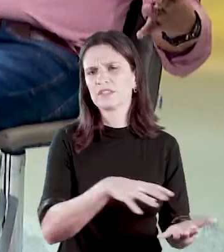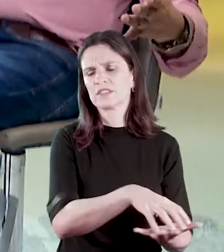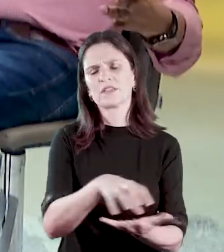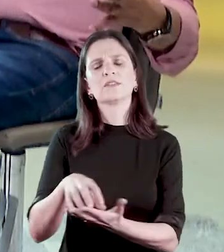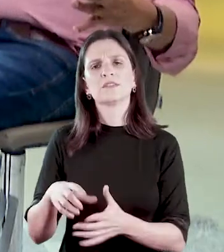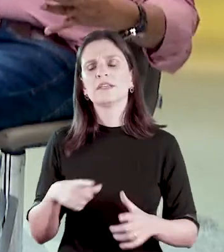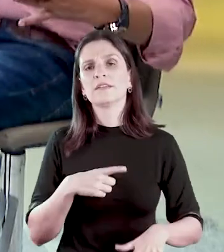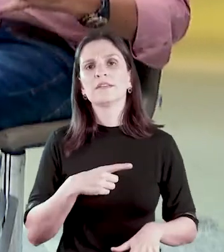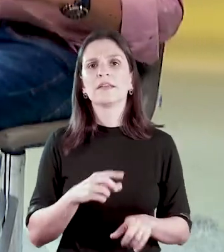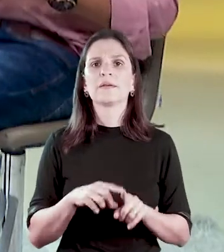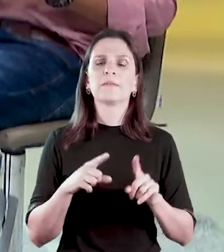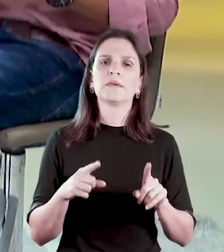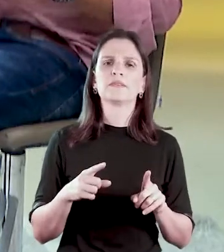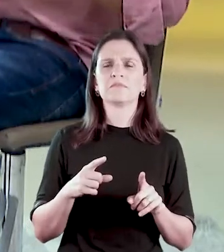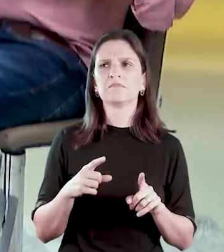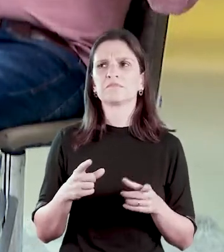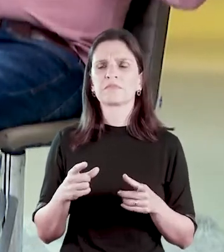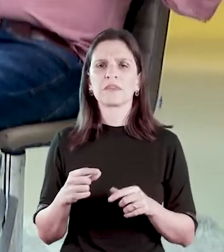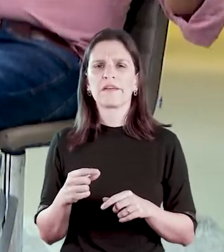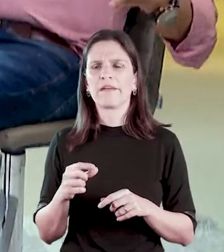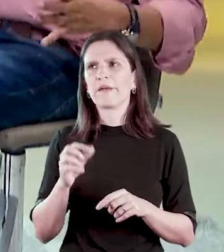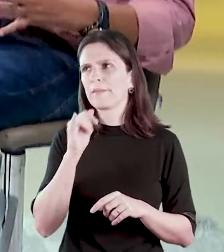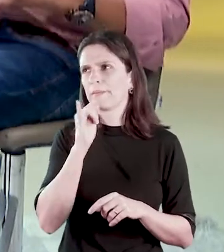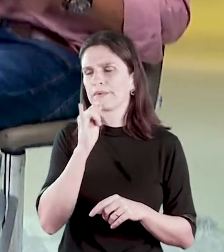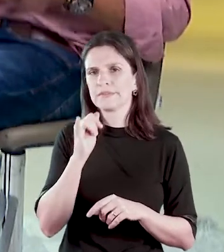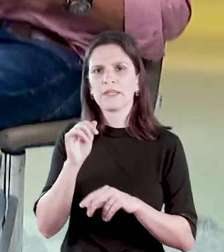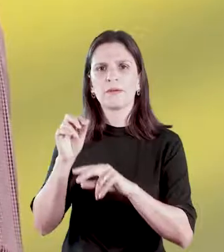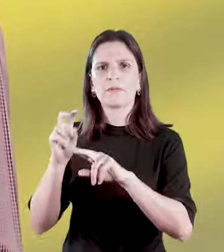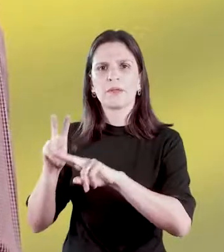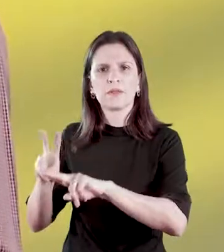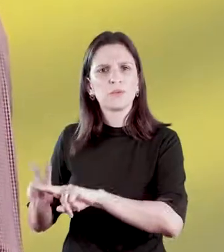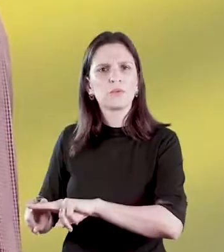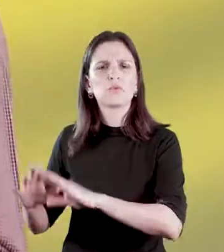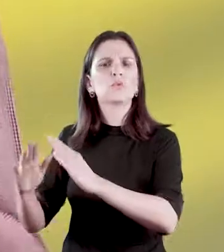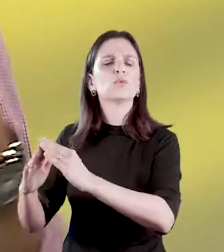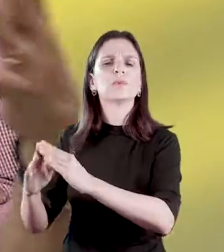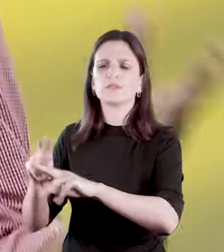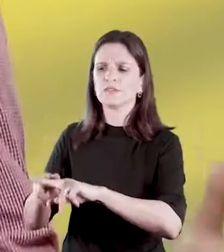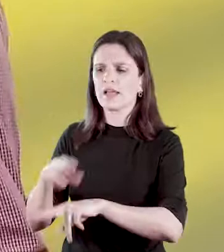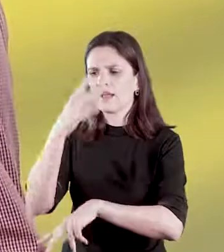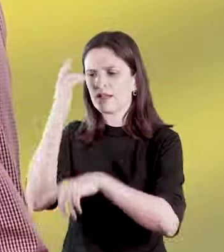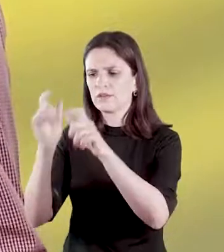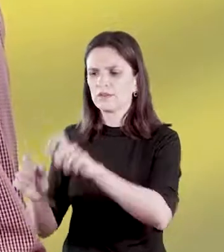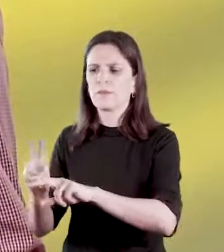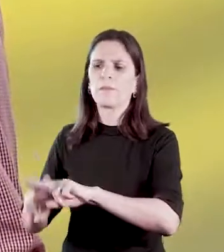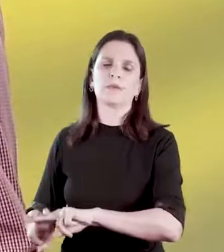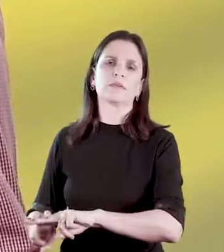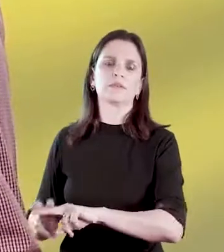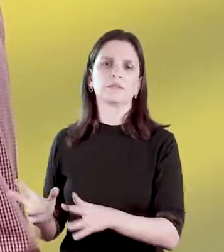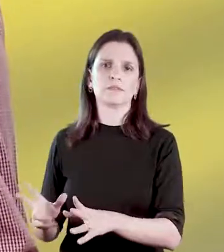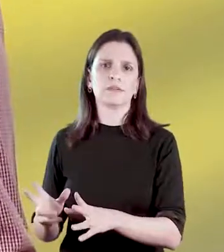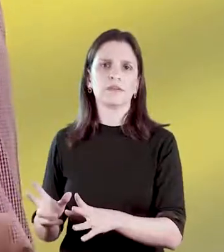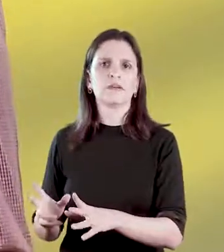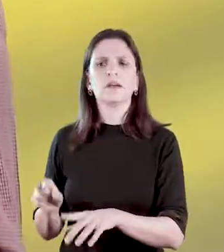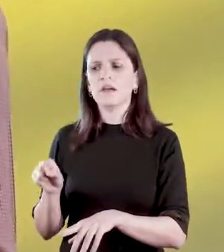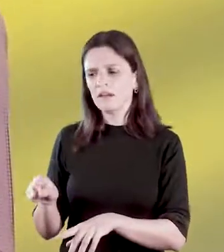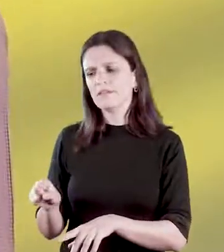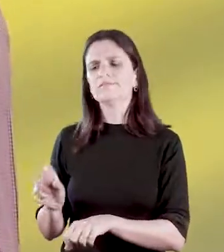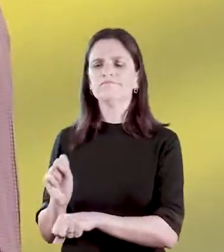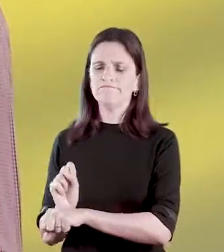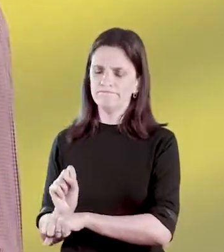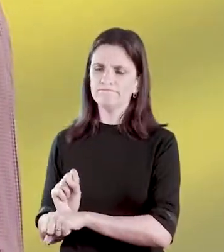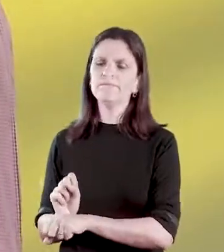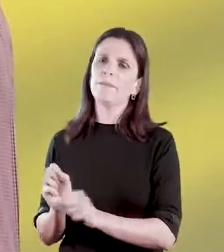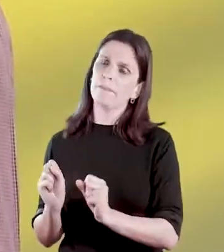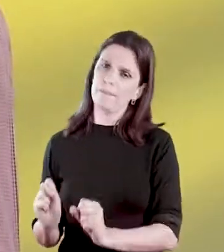desmerecendo outras categorias a gente tá virar vamos vacinar lá o soprei os presídios gente o